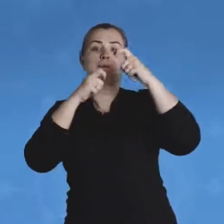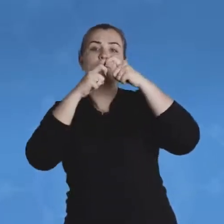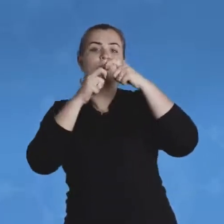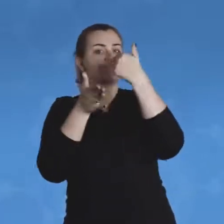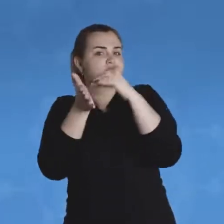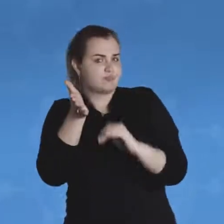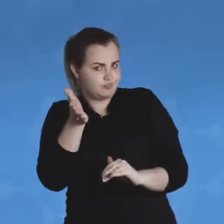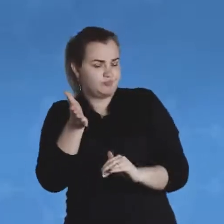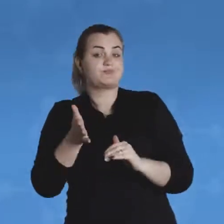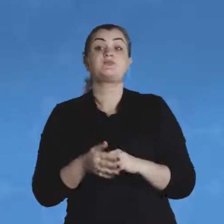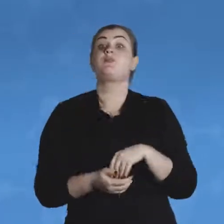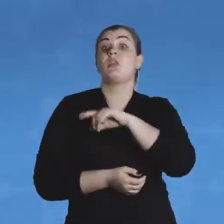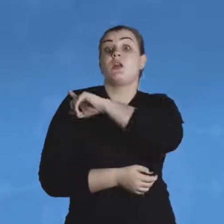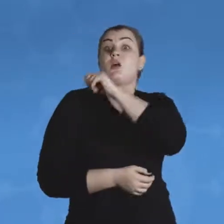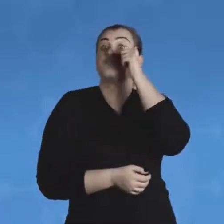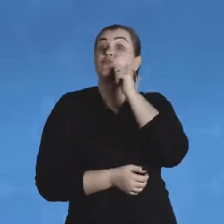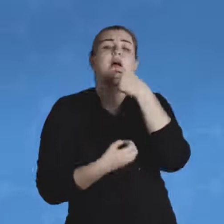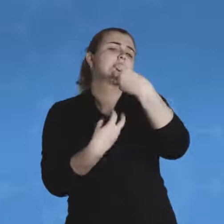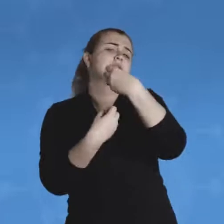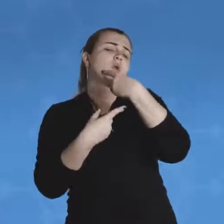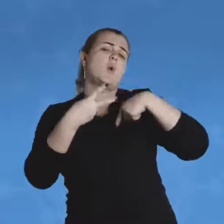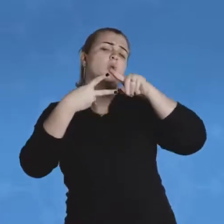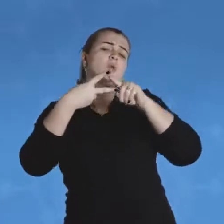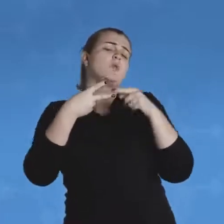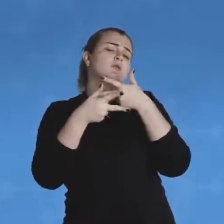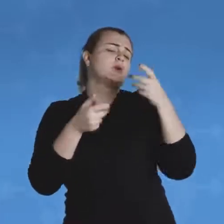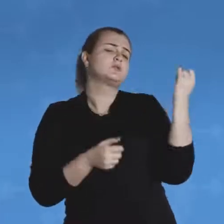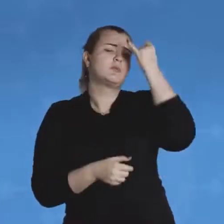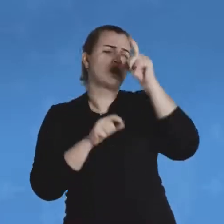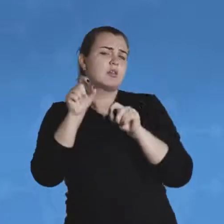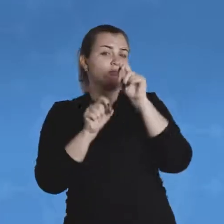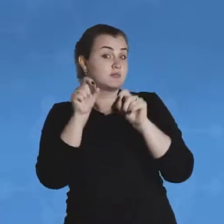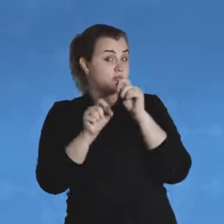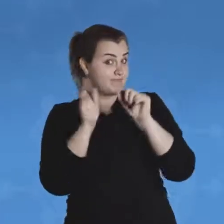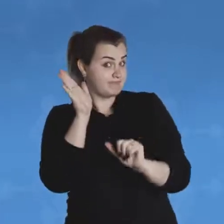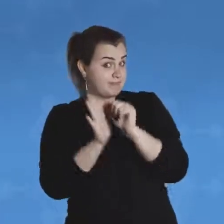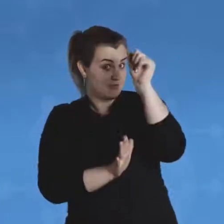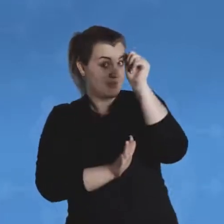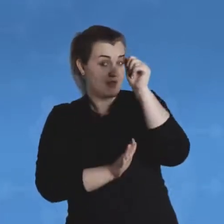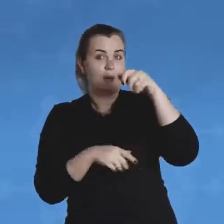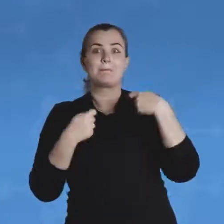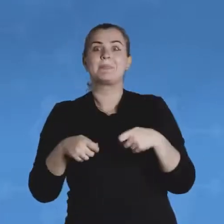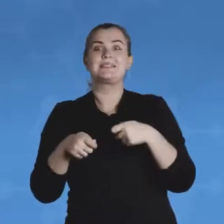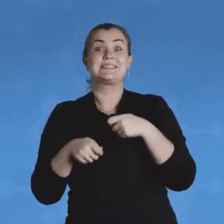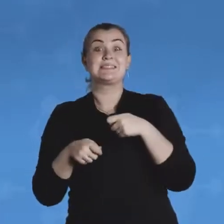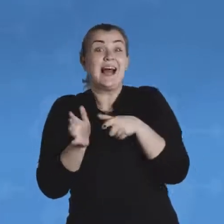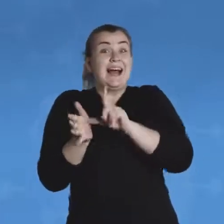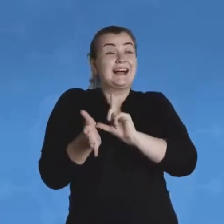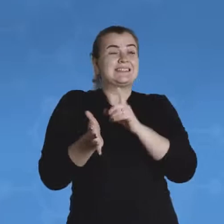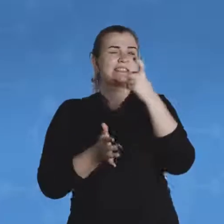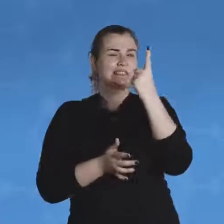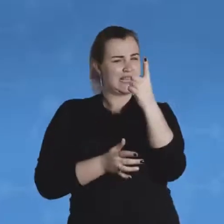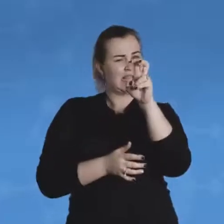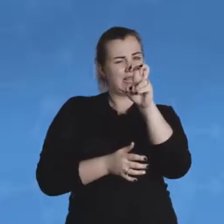A enfermeira me ensinou 2 ações muito importantes. A primeira é que o frasco de insulina deve ser retirado da geladeira de